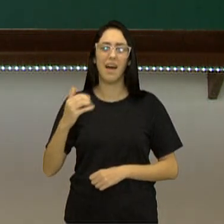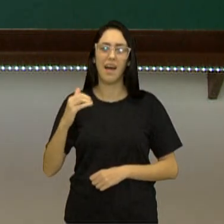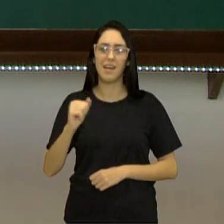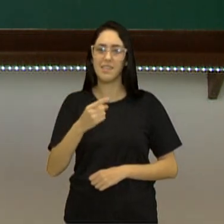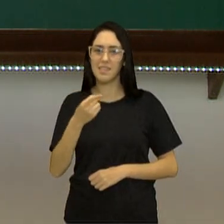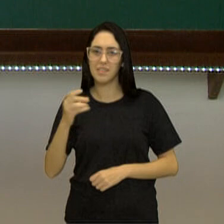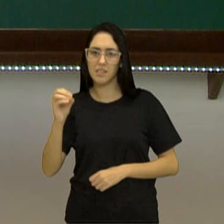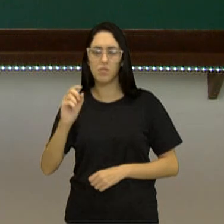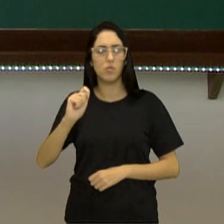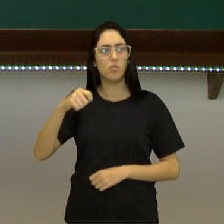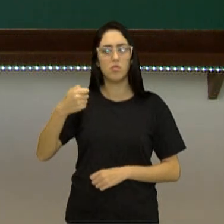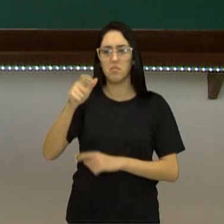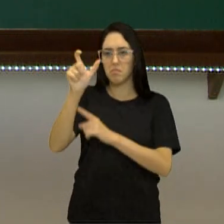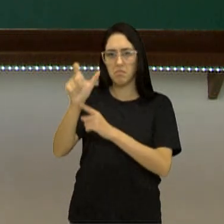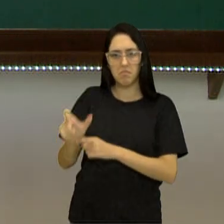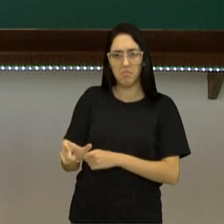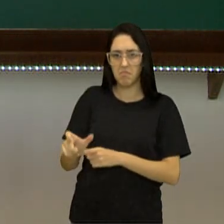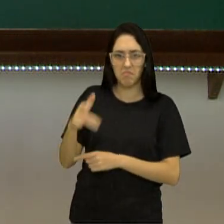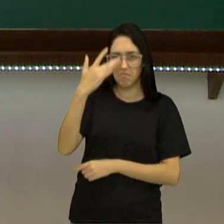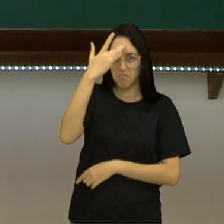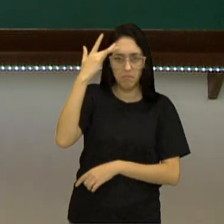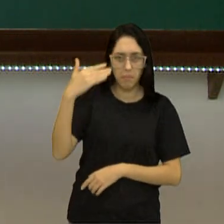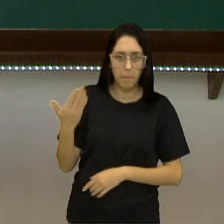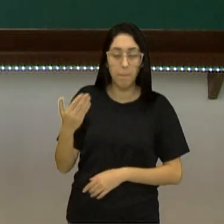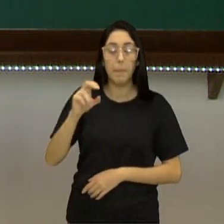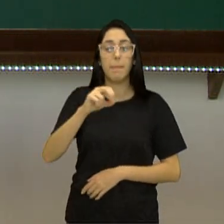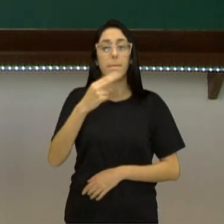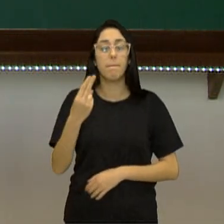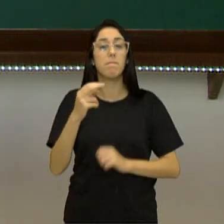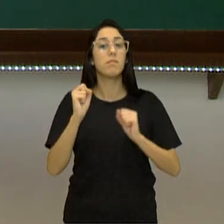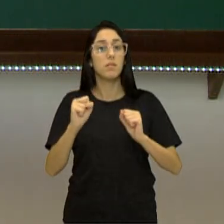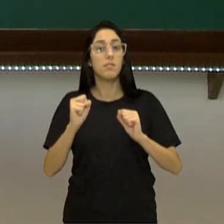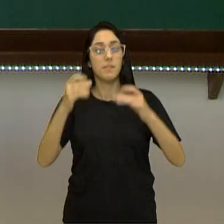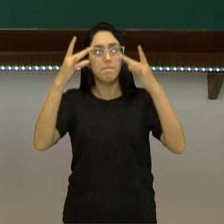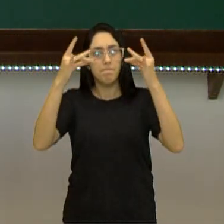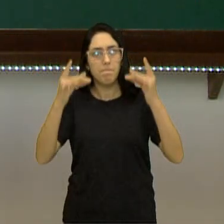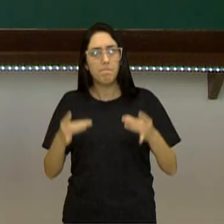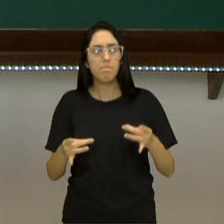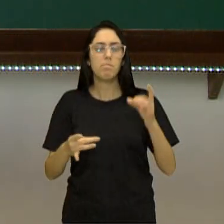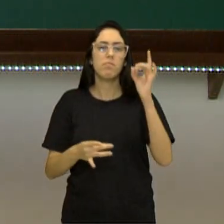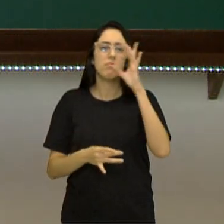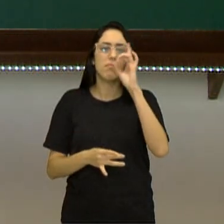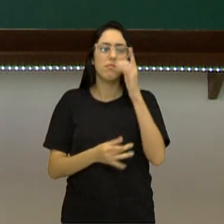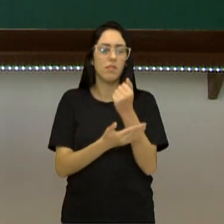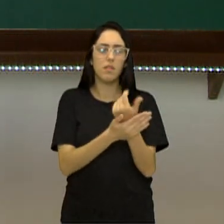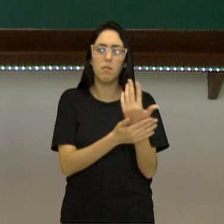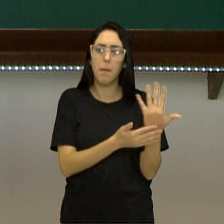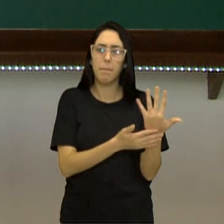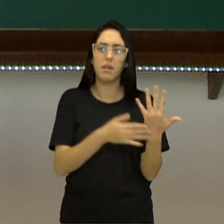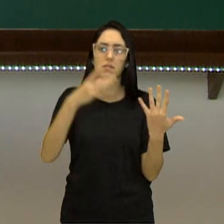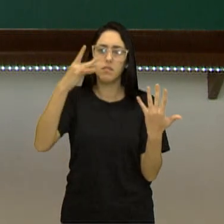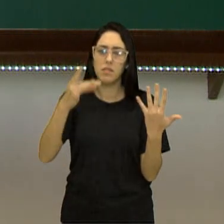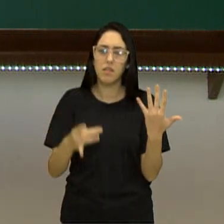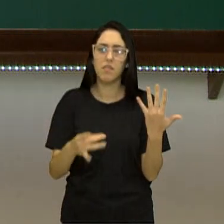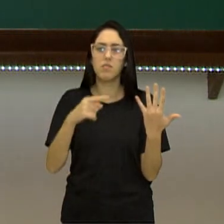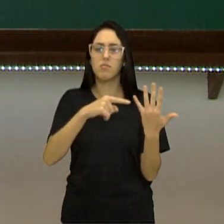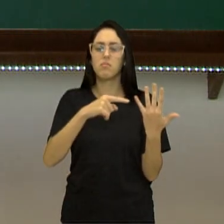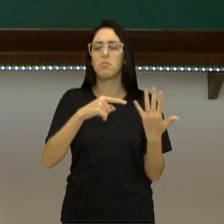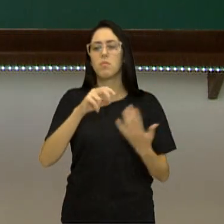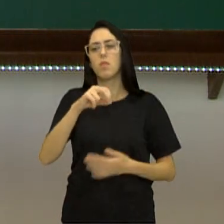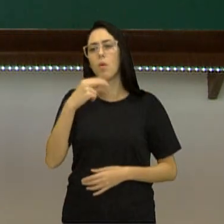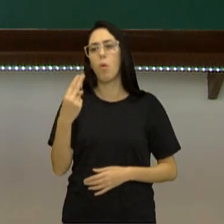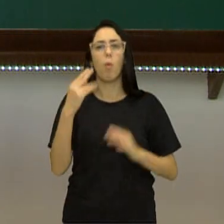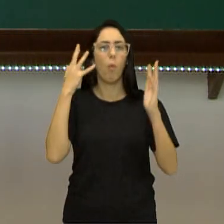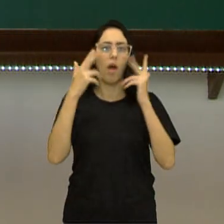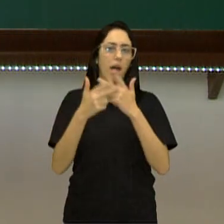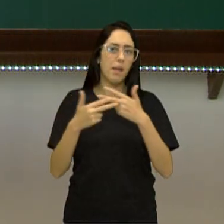falando, um personagem, alguma coisa. Eu posso descrever uma planta, descrever um animal, descrever